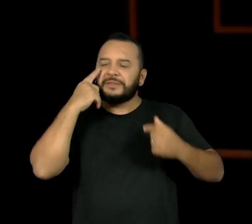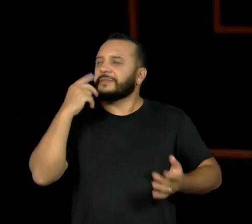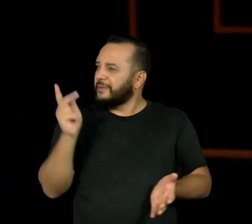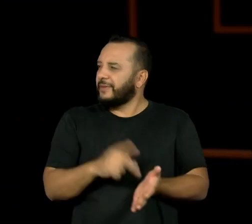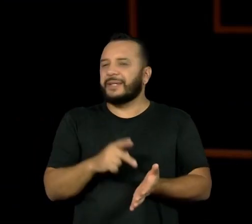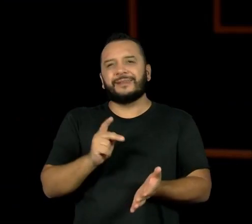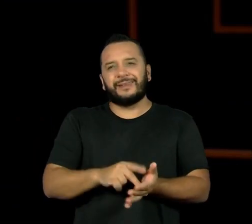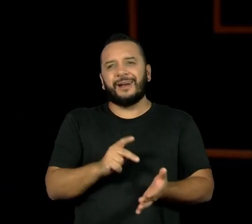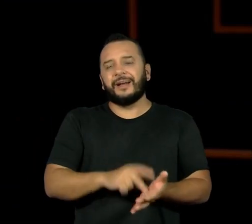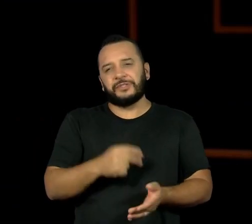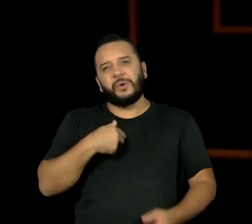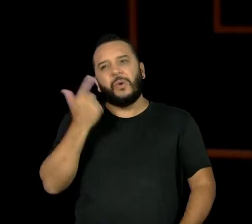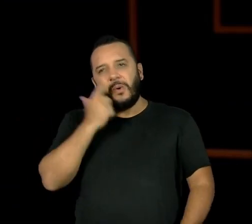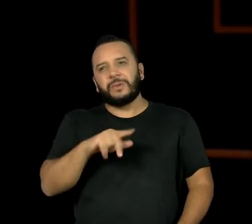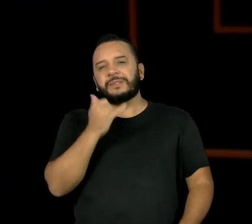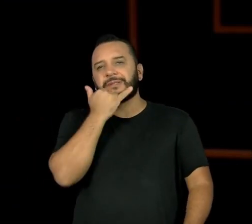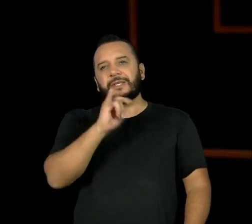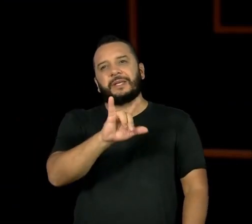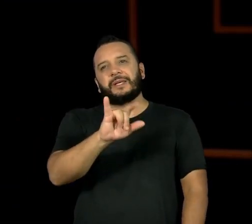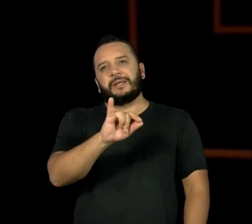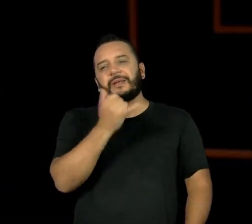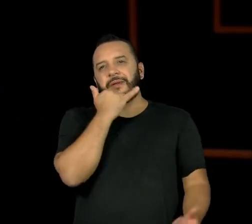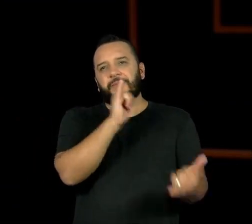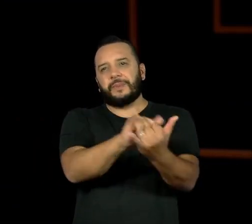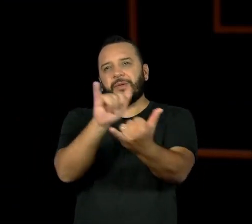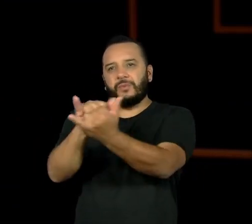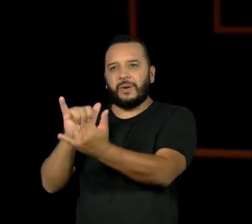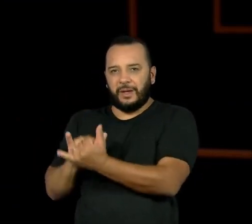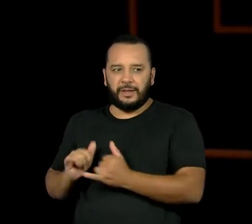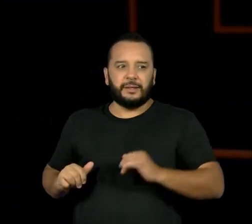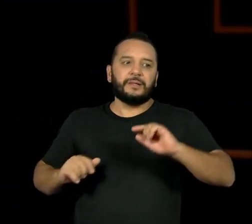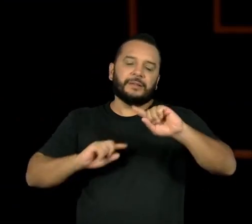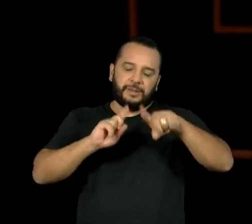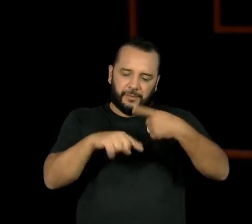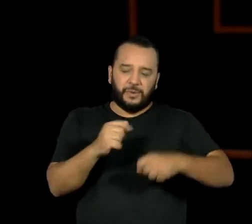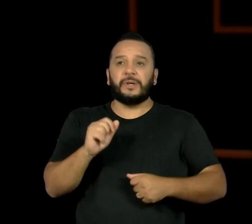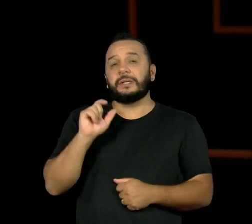realmente eu consegui. Depois aconteceu o meu arrebatamento com o lance